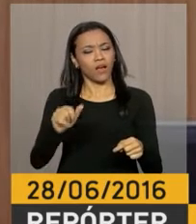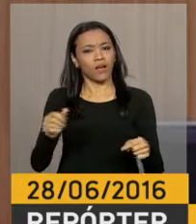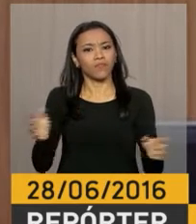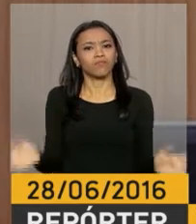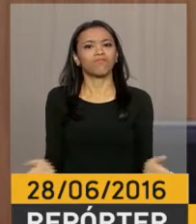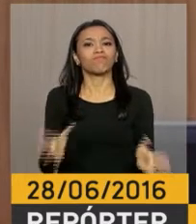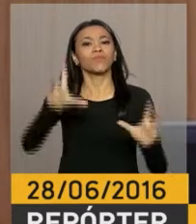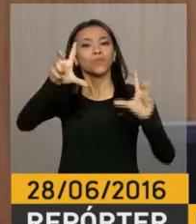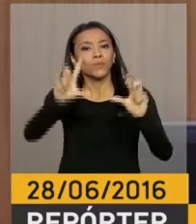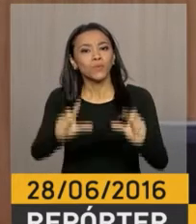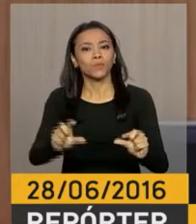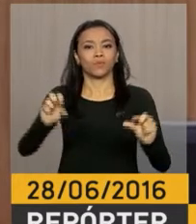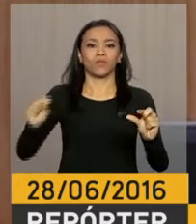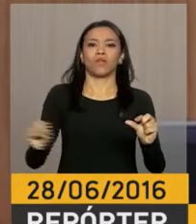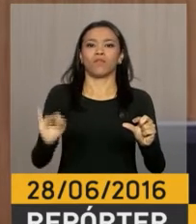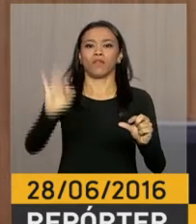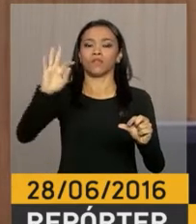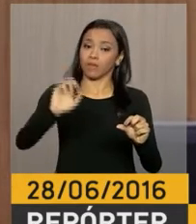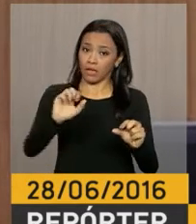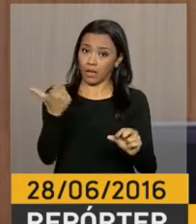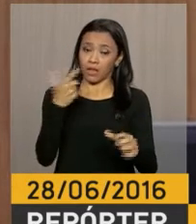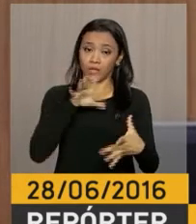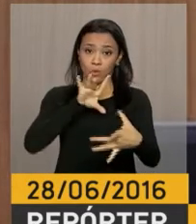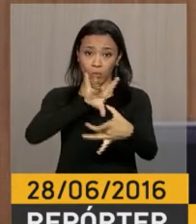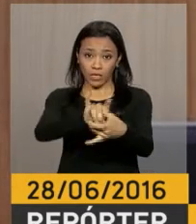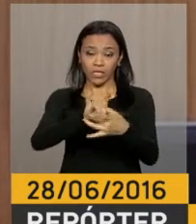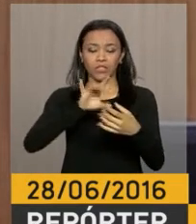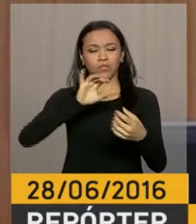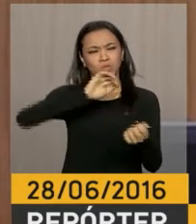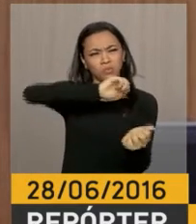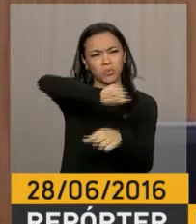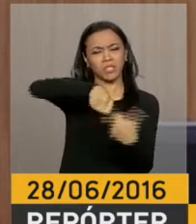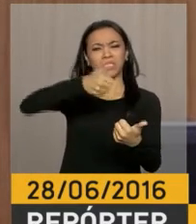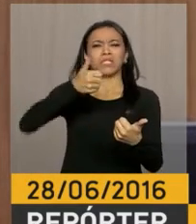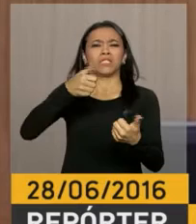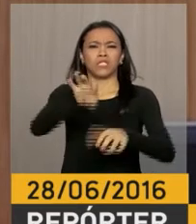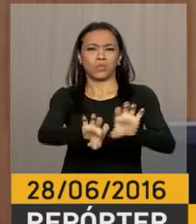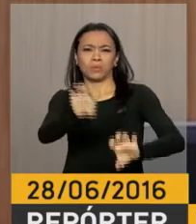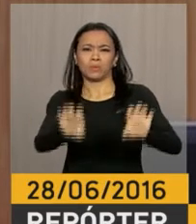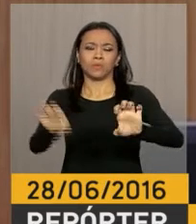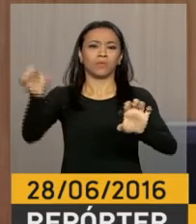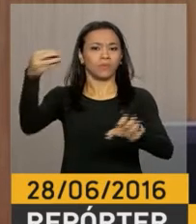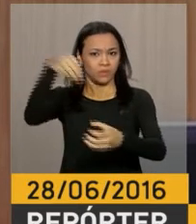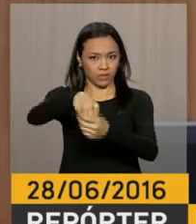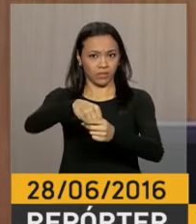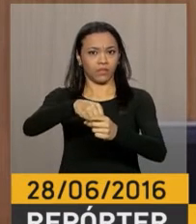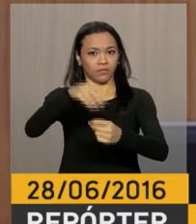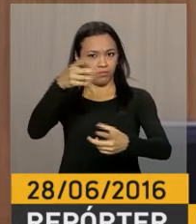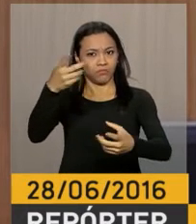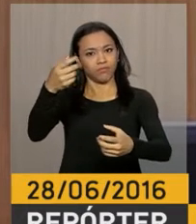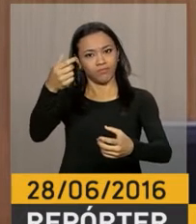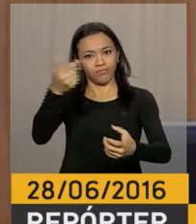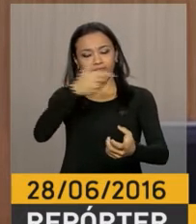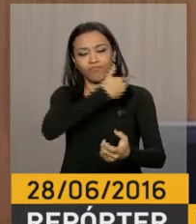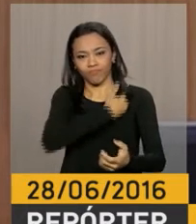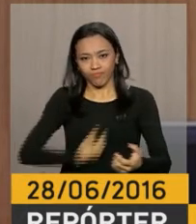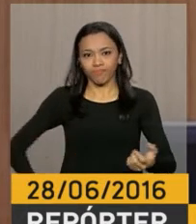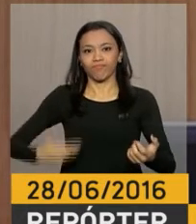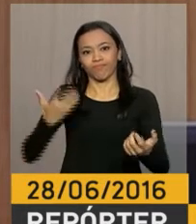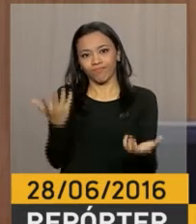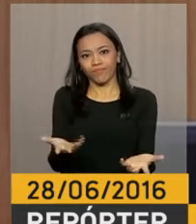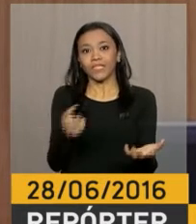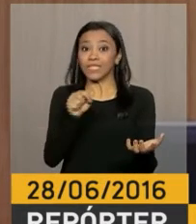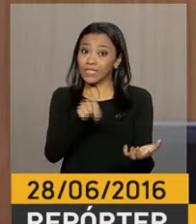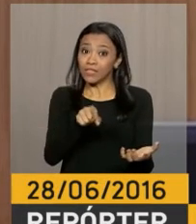de inflação. É claro que um cenário de reformas e de mudanças dessa natureza trazem sempre mudanças no